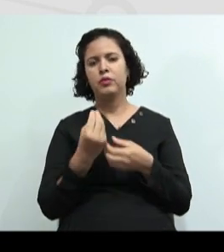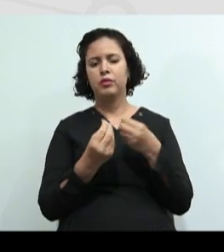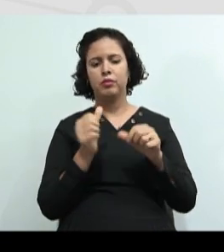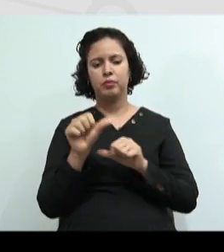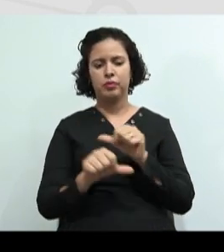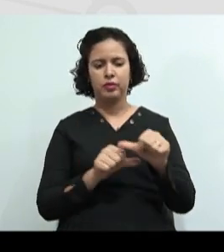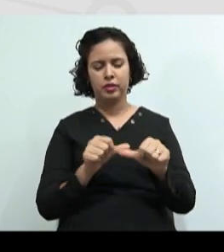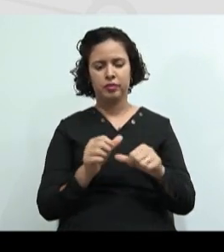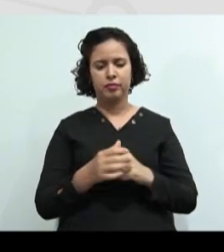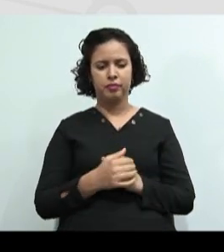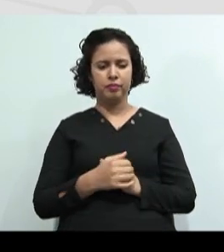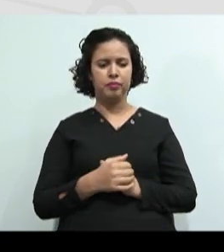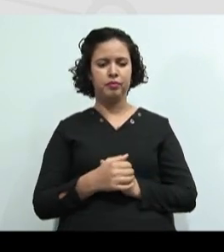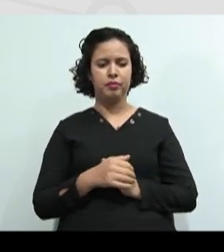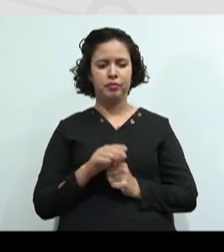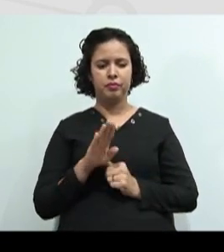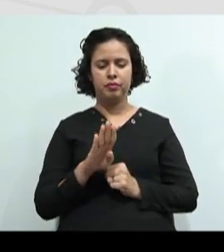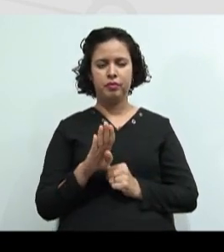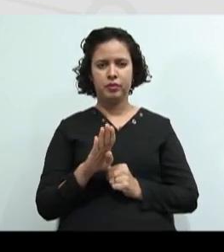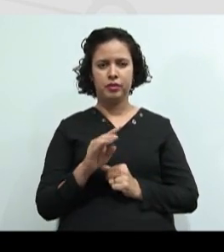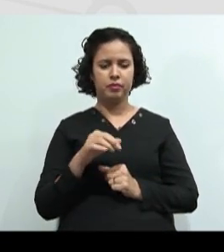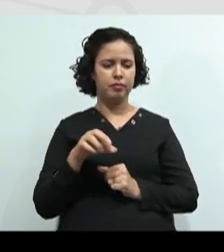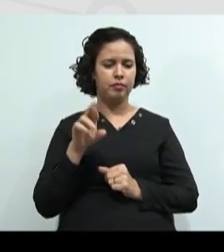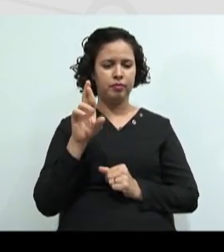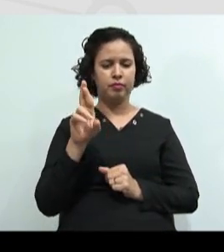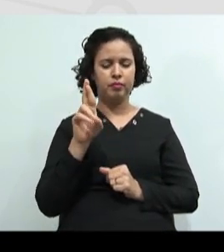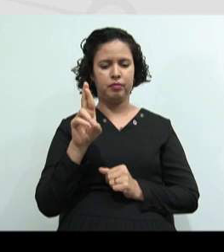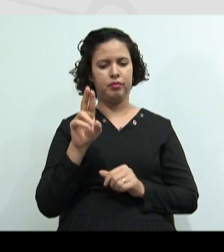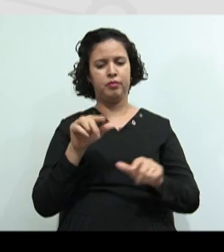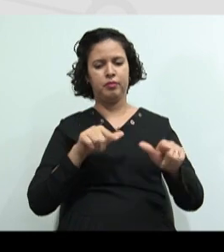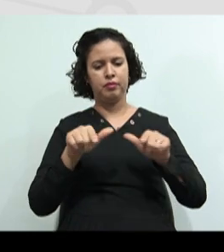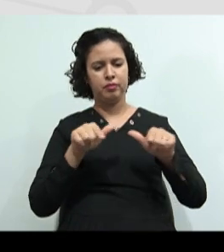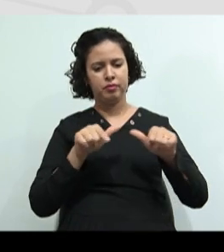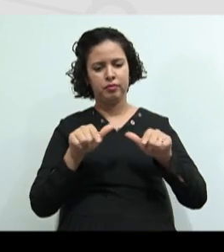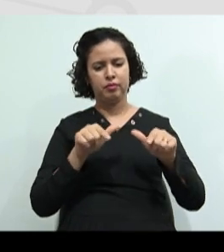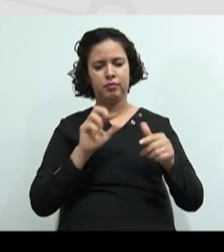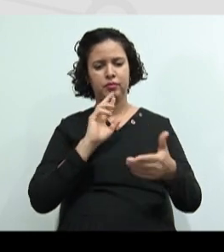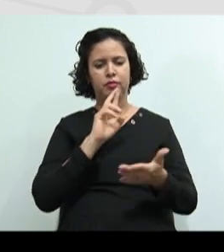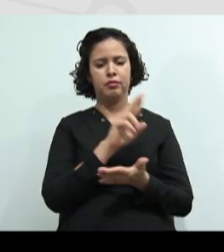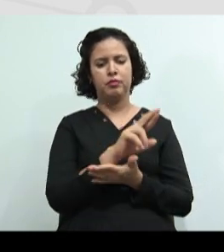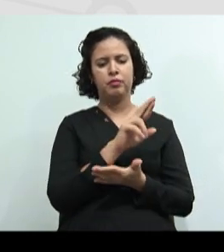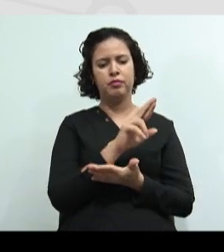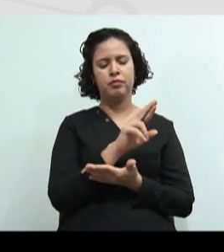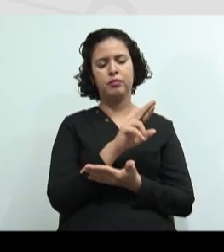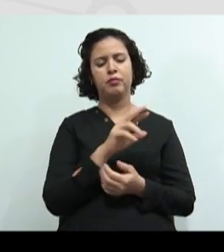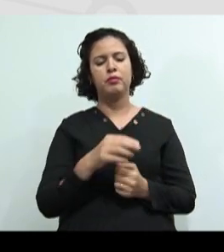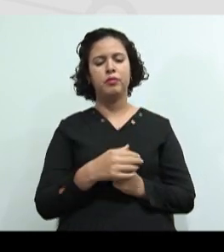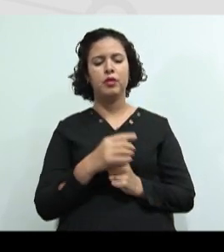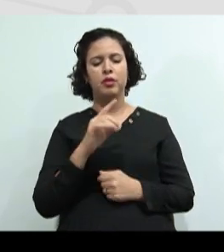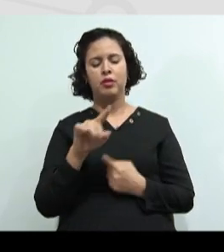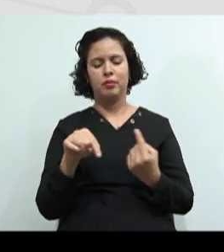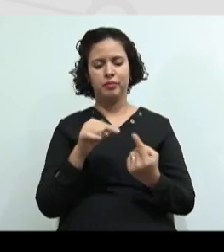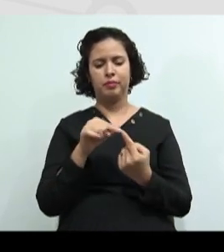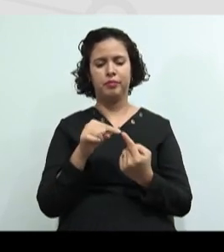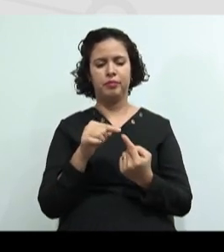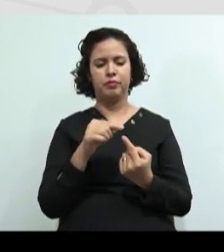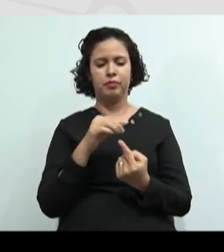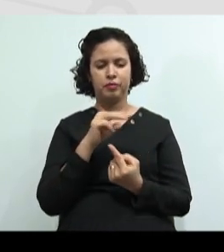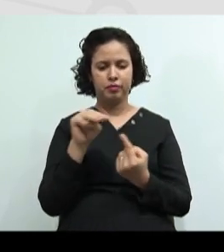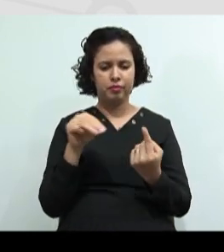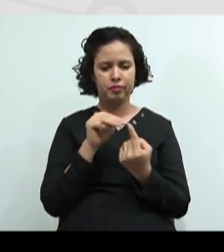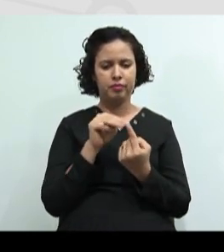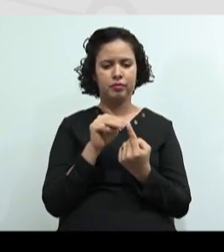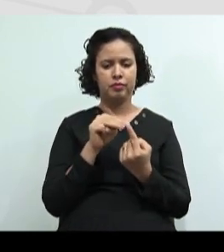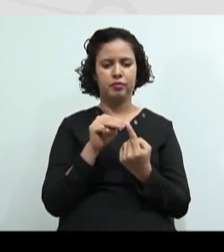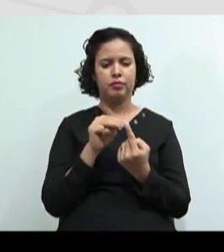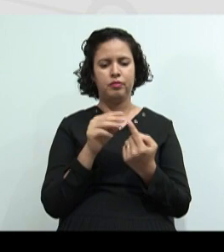de ações, mensuração de resultados e ação preventiva. Letra C, objetivos, metas e